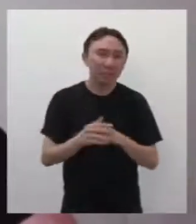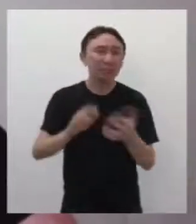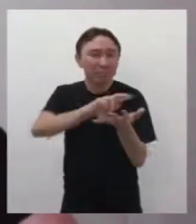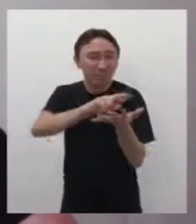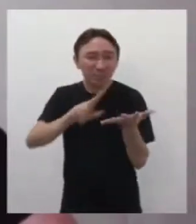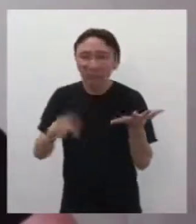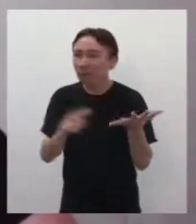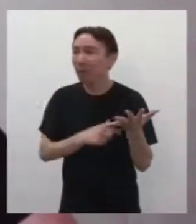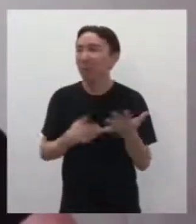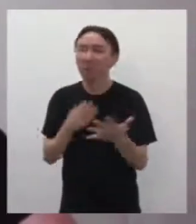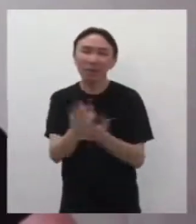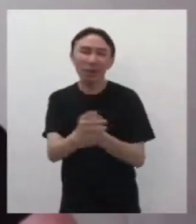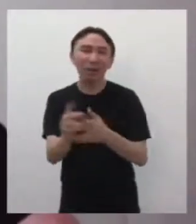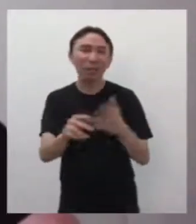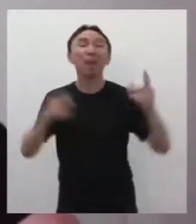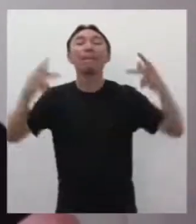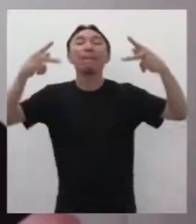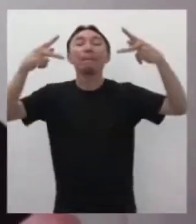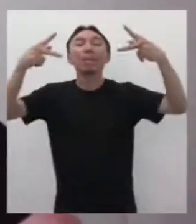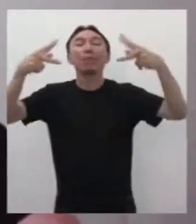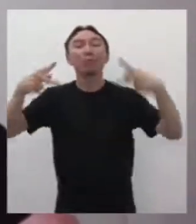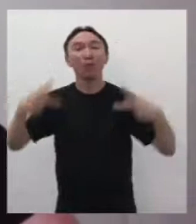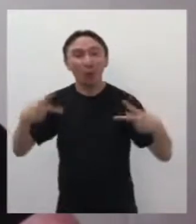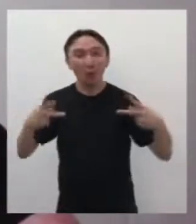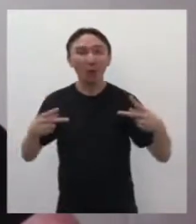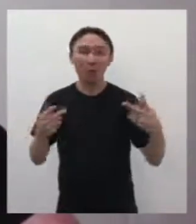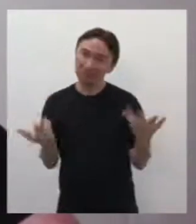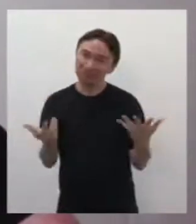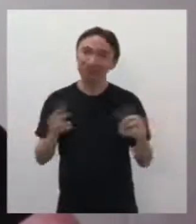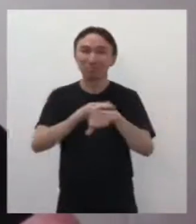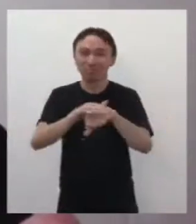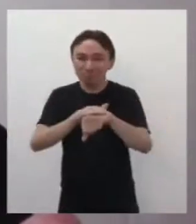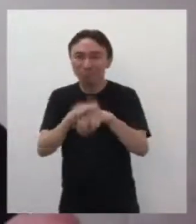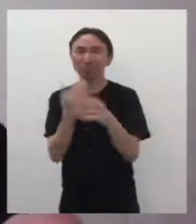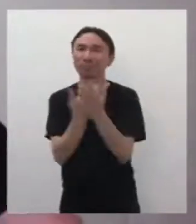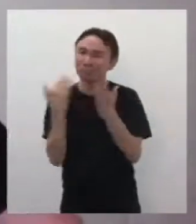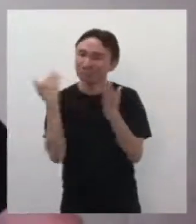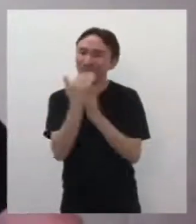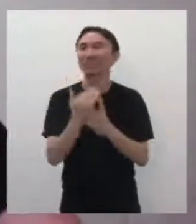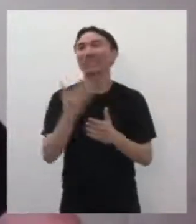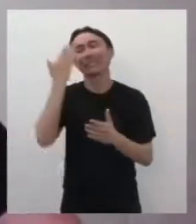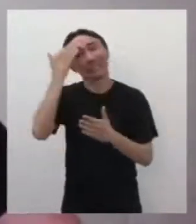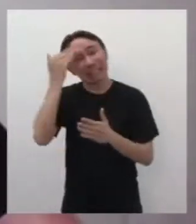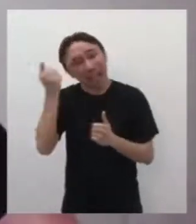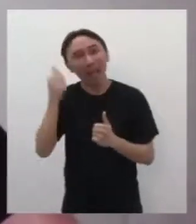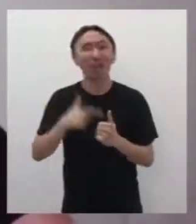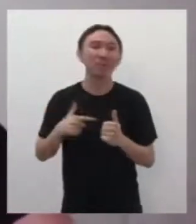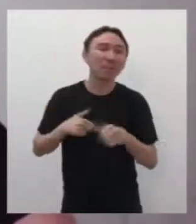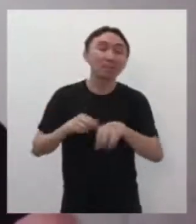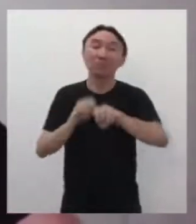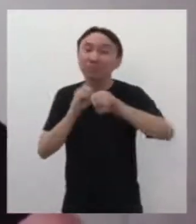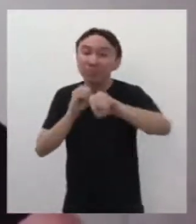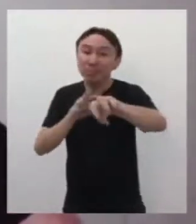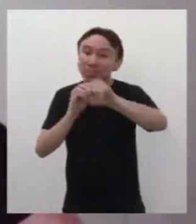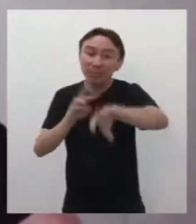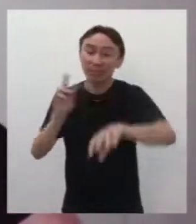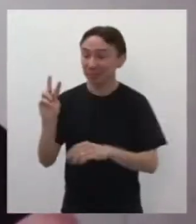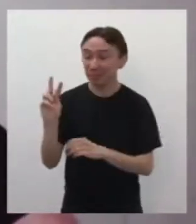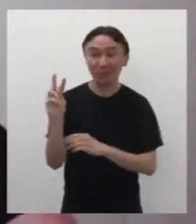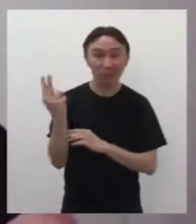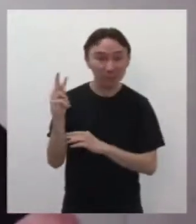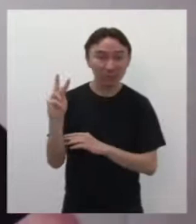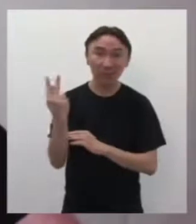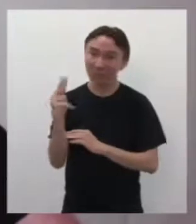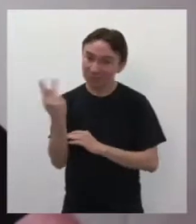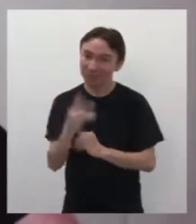Descomplica Mais Conversas, né? E a gente sabe que essa discussão sobre ensino híbrido vai render muito, então eu já deixo aqui o